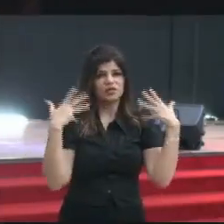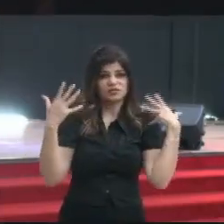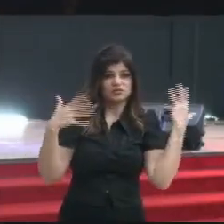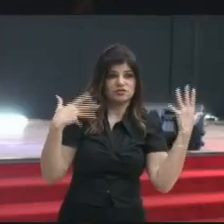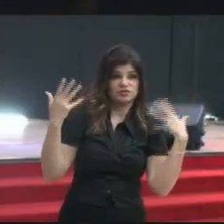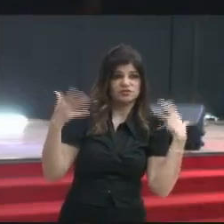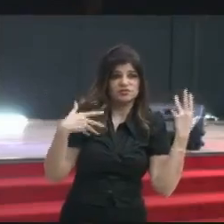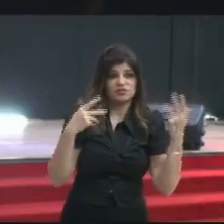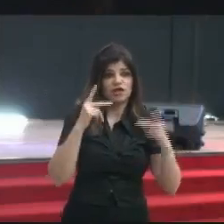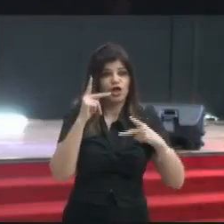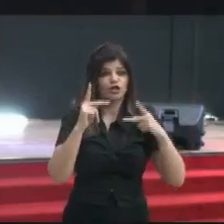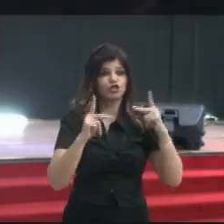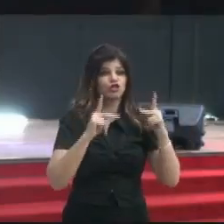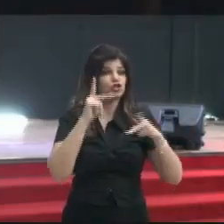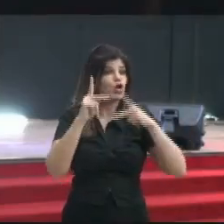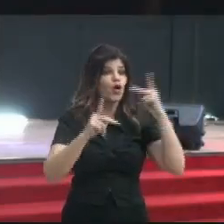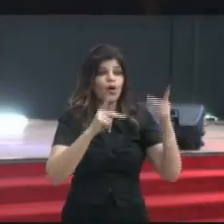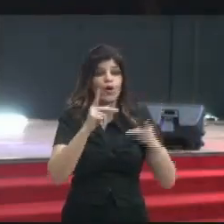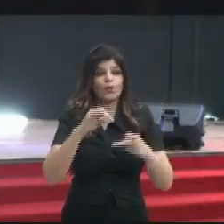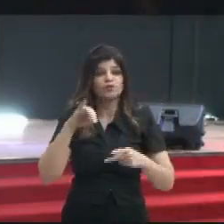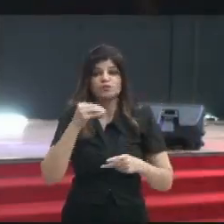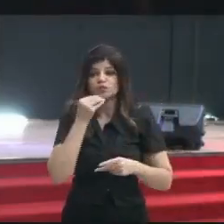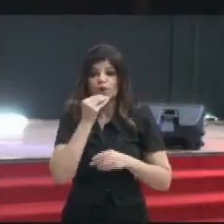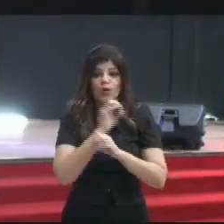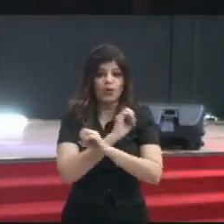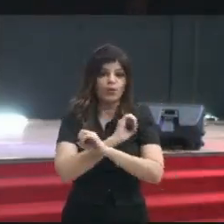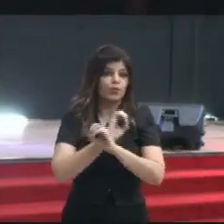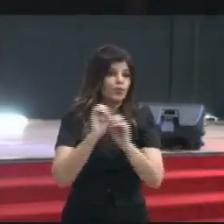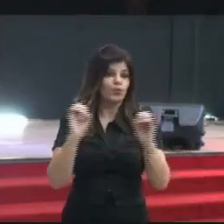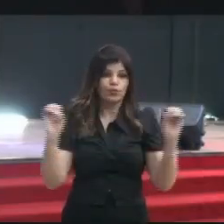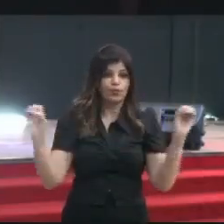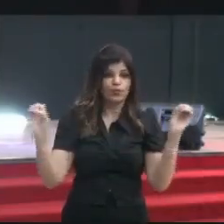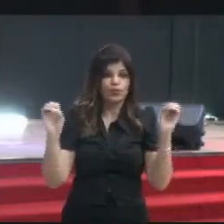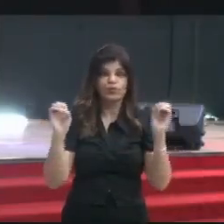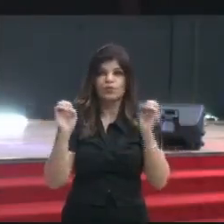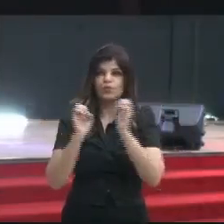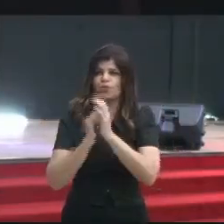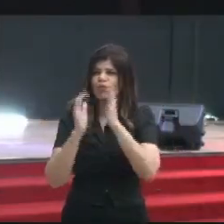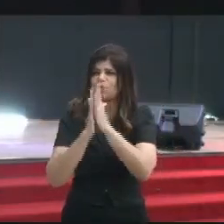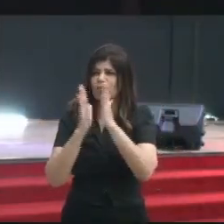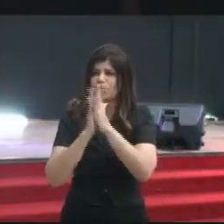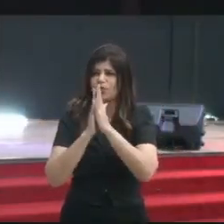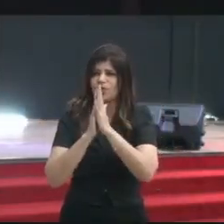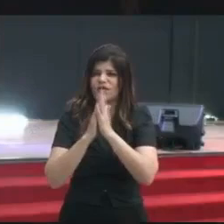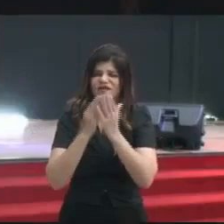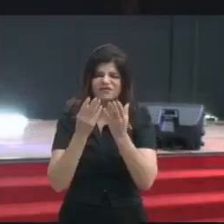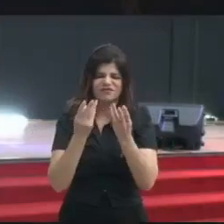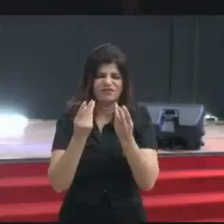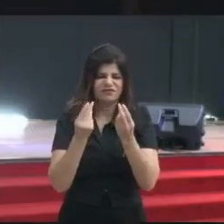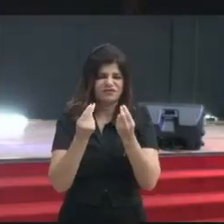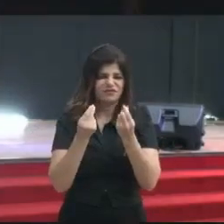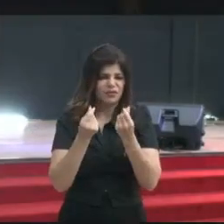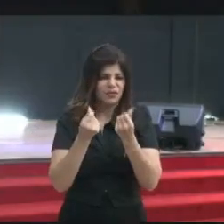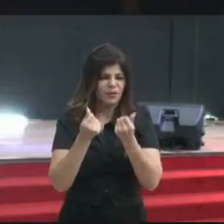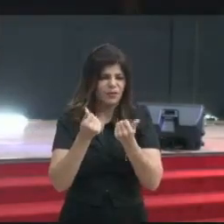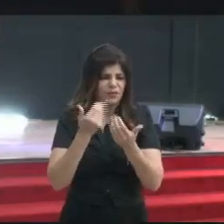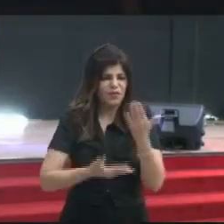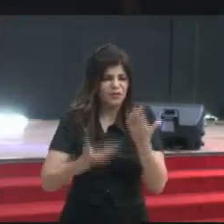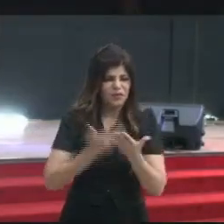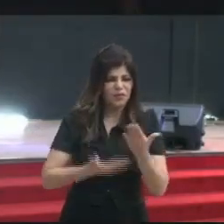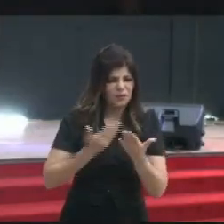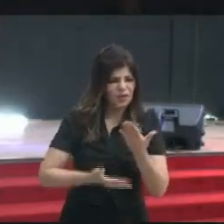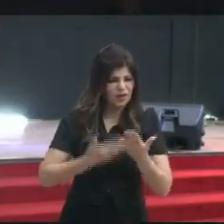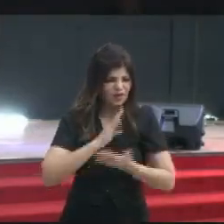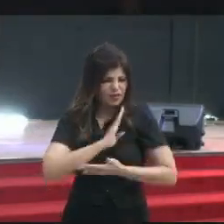coisa. Você não jejua mais, você não busca mais. E você vai perdendo aquele fervor.